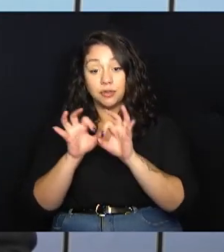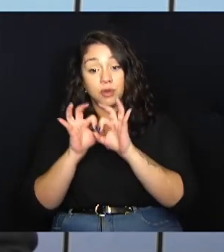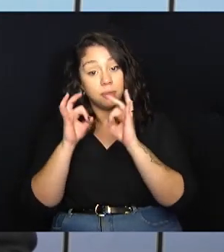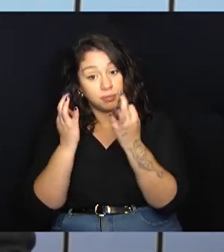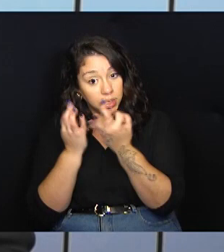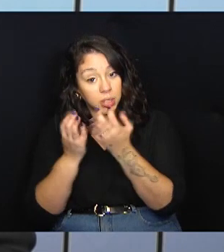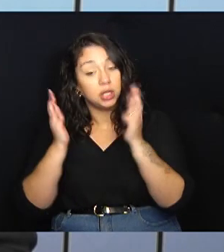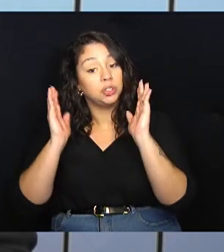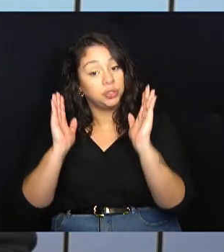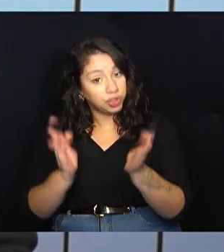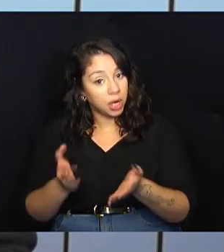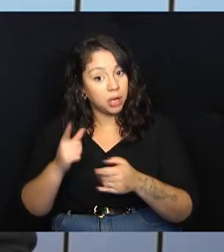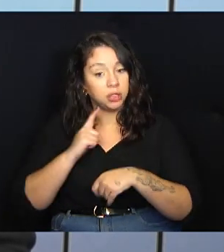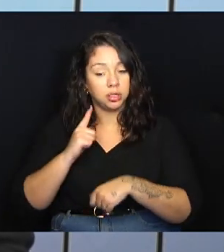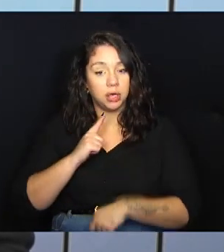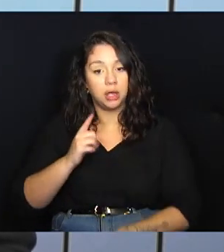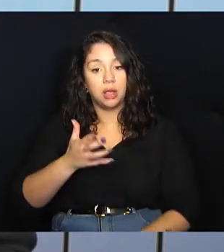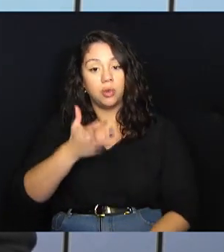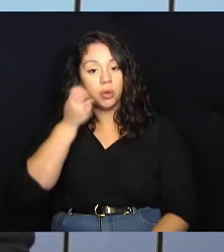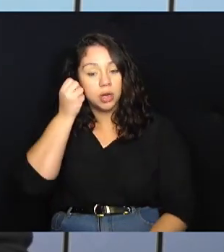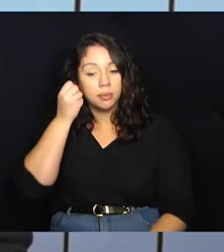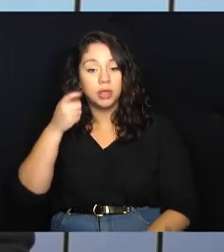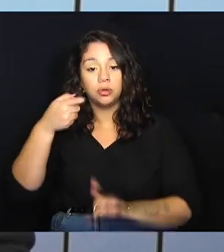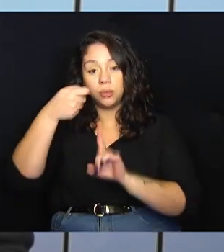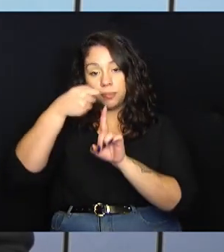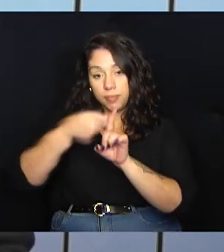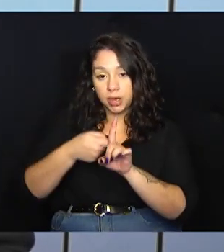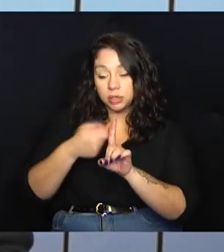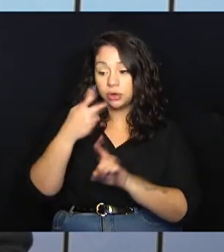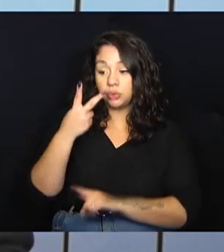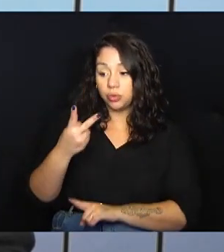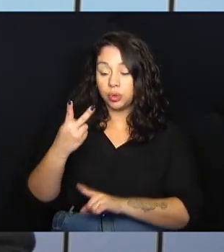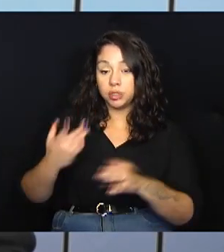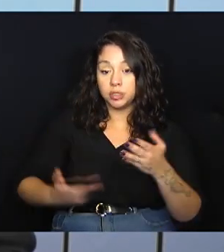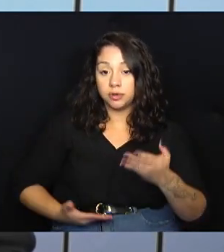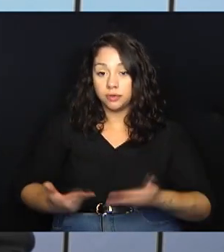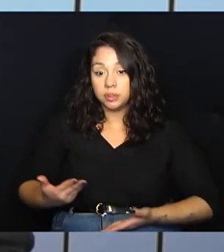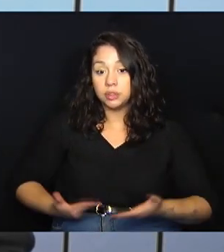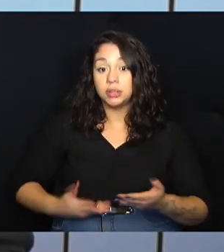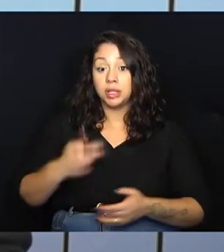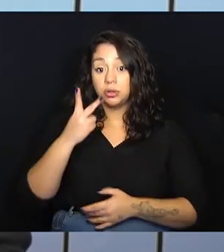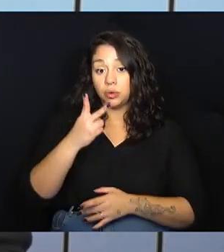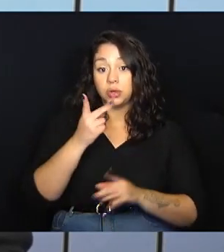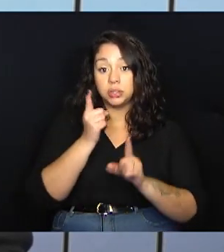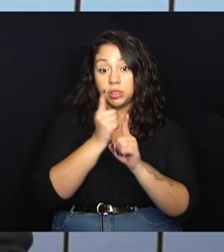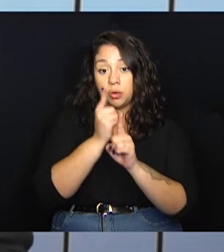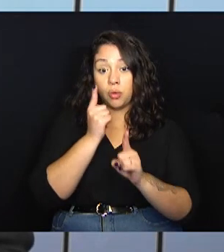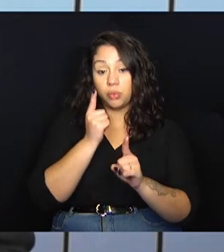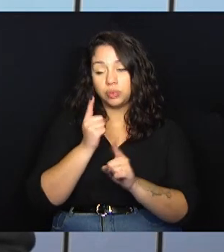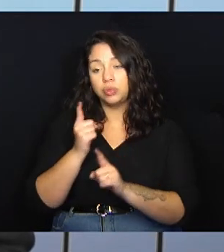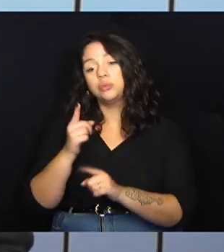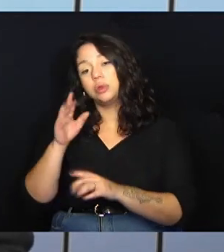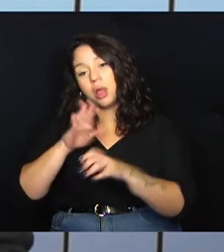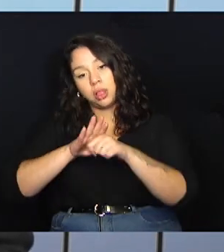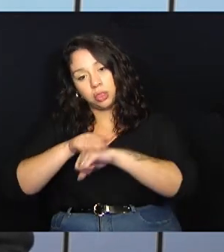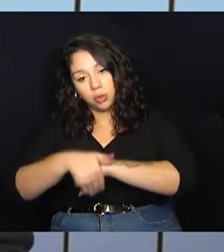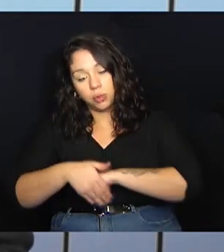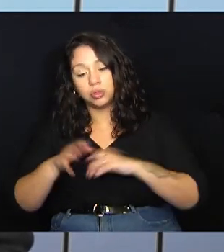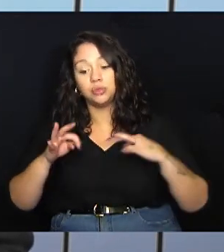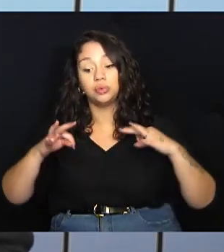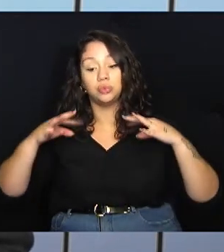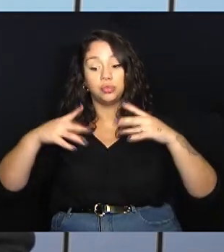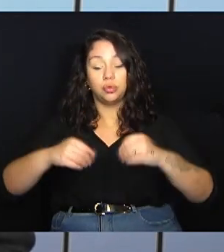está acolhendo, mensalmente os 2 serviços realizam 2 encontros, que são à noite, com todas as